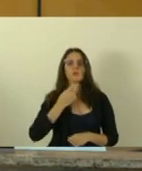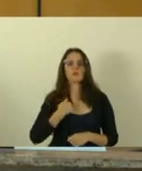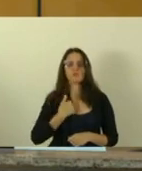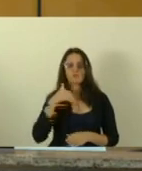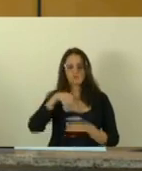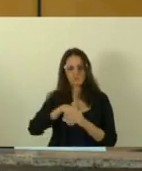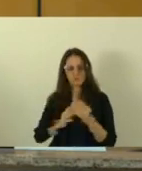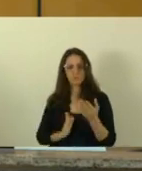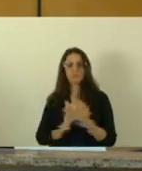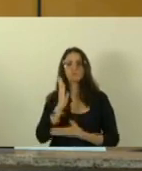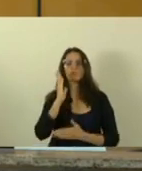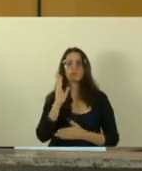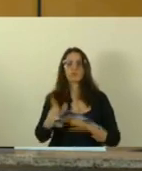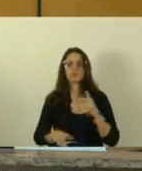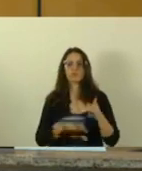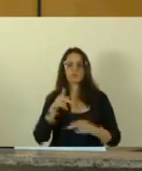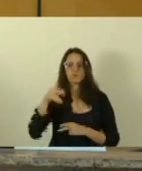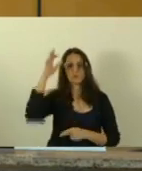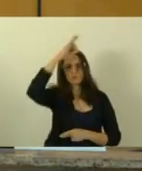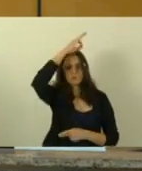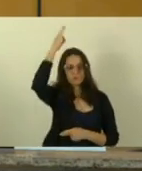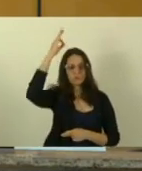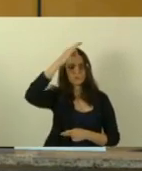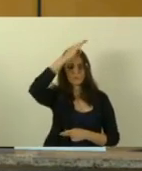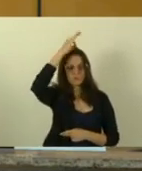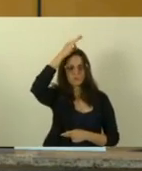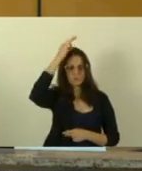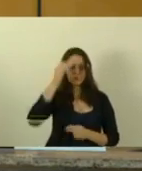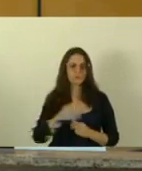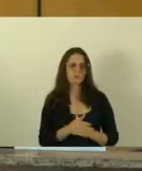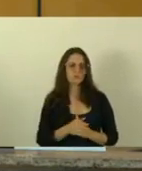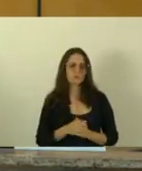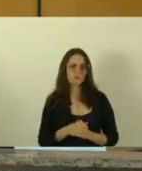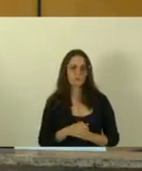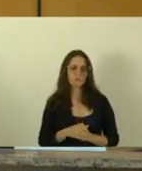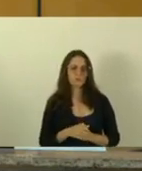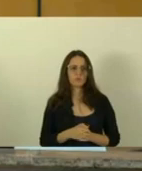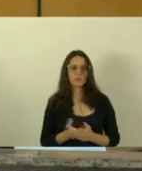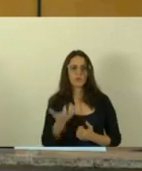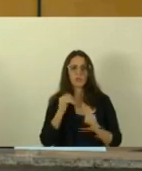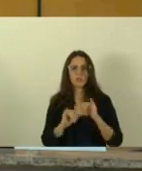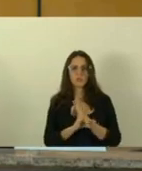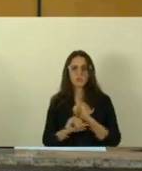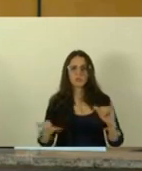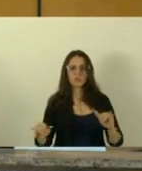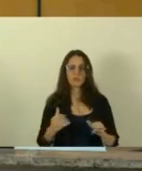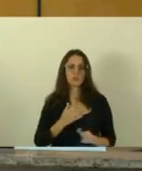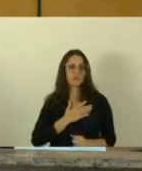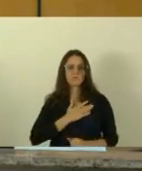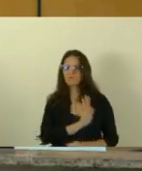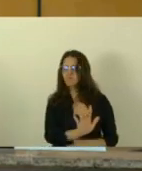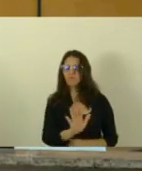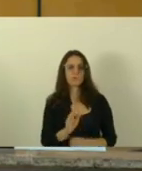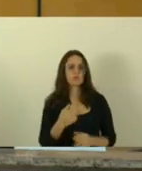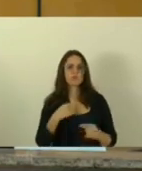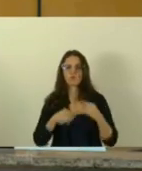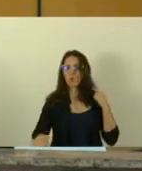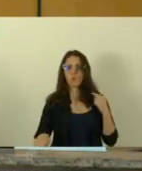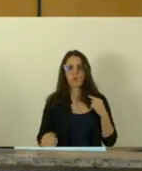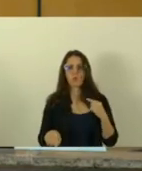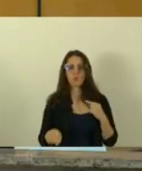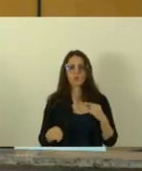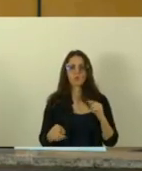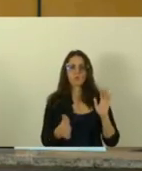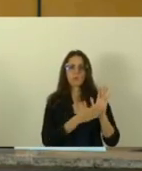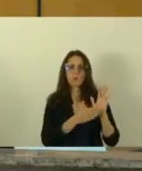eleito pela população do Estado do Espírito Santo. E quero dizer aqui que eu repudio essa ação que